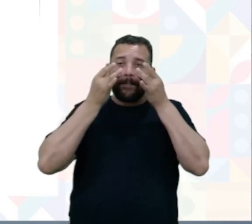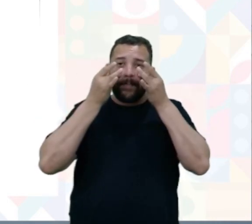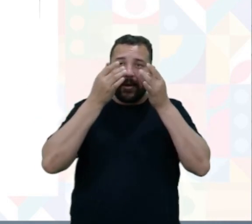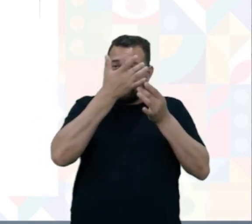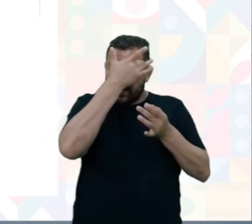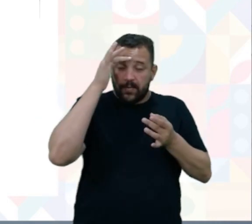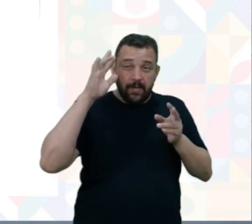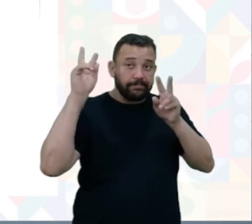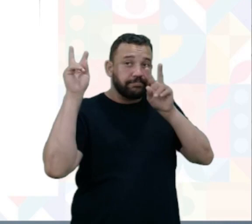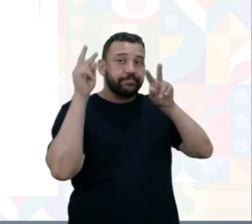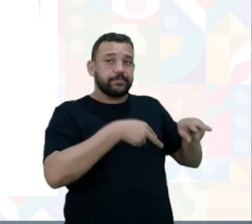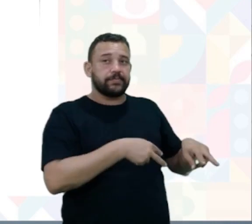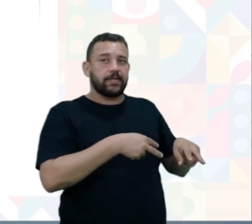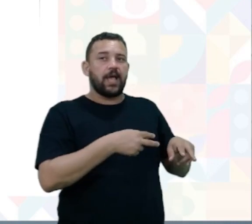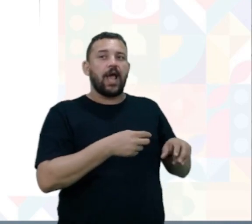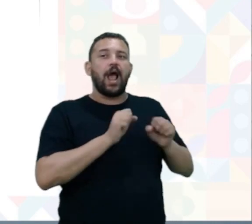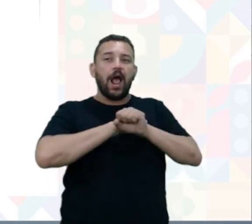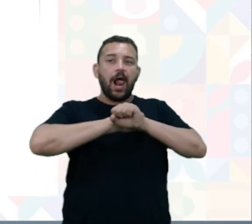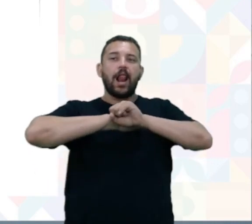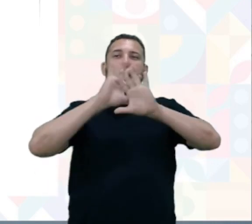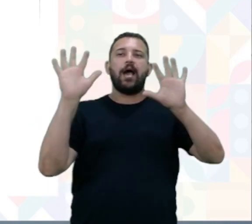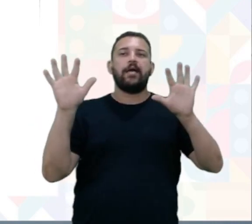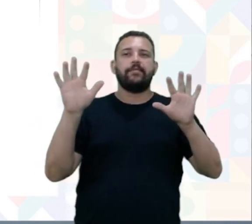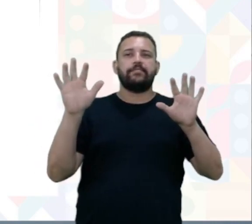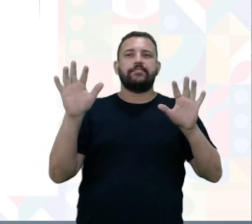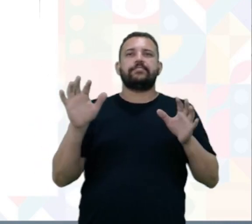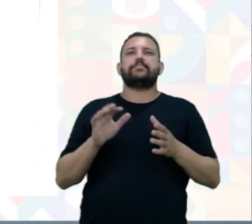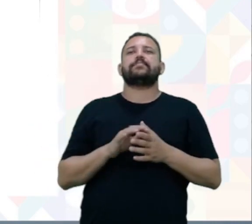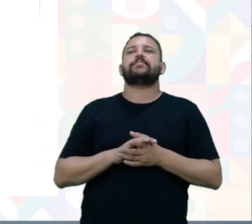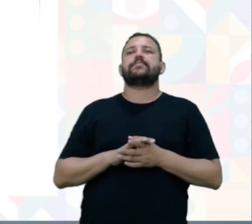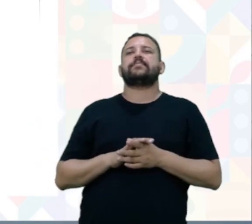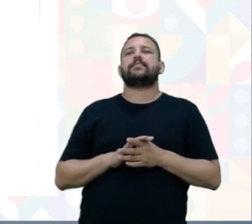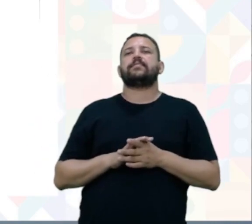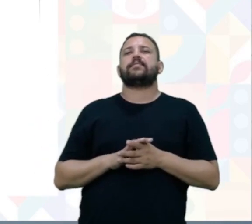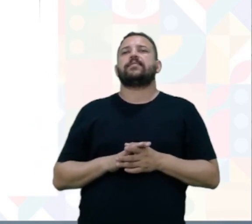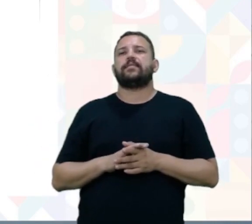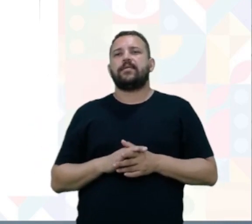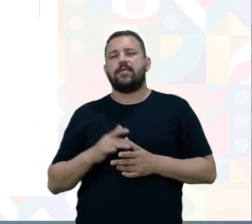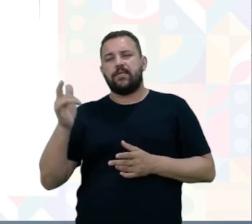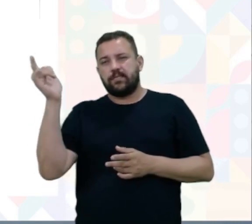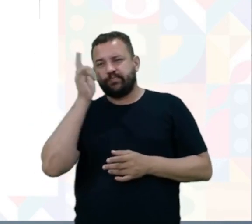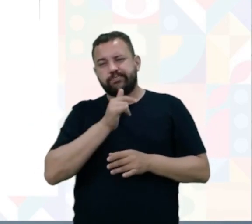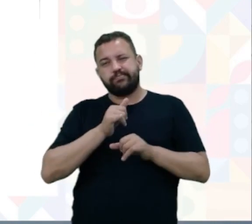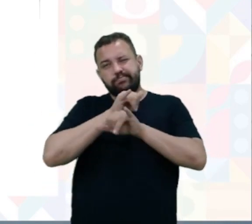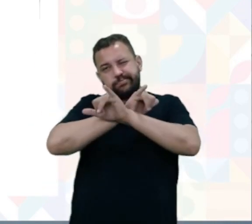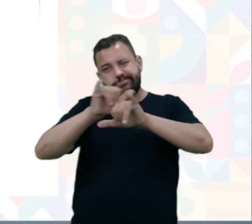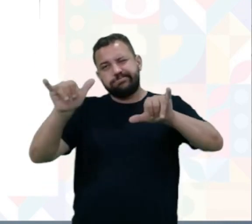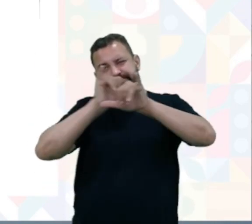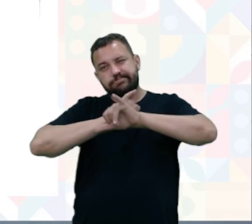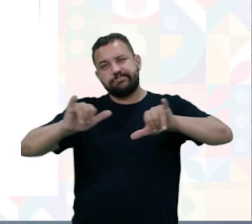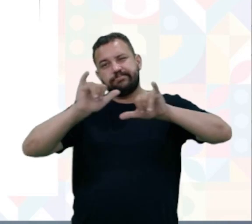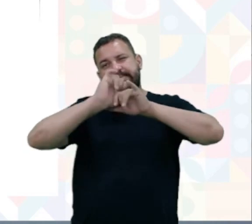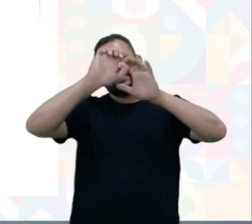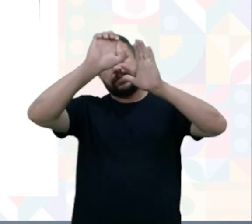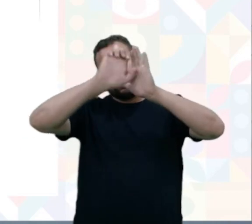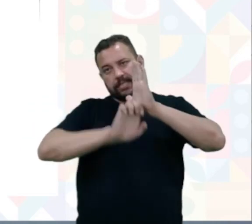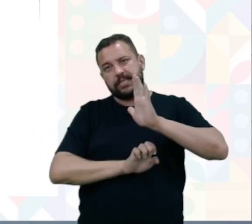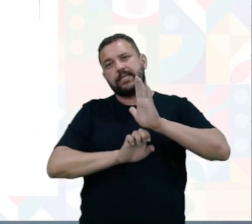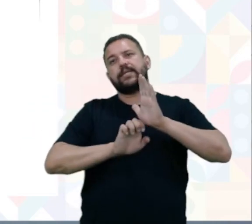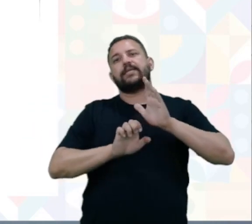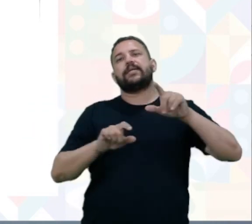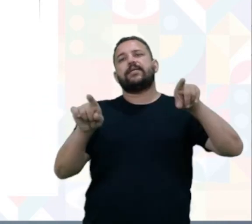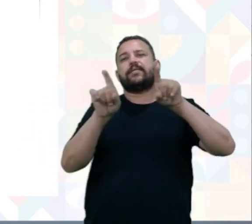devendo ser transparente, devendo ser dada a ampla divulgação ao edital da licitação e